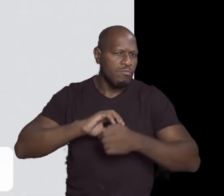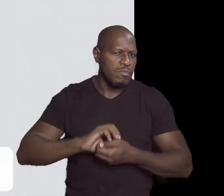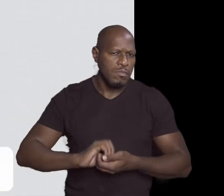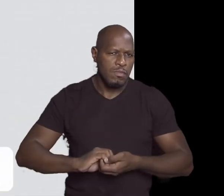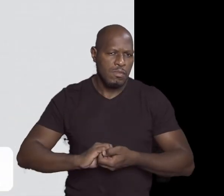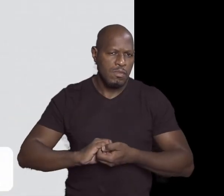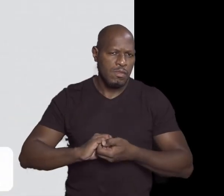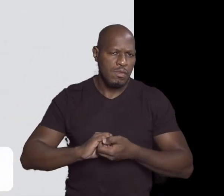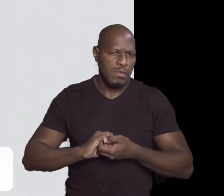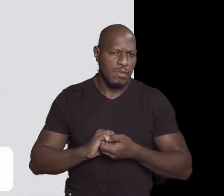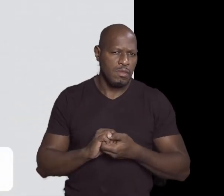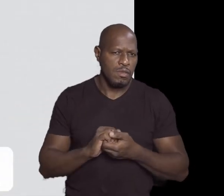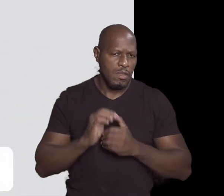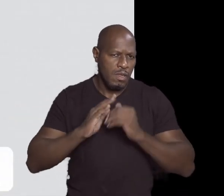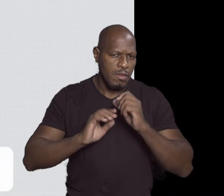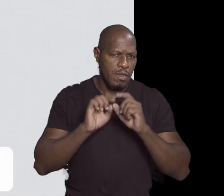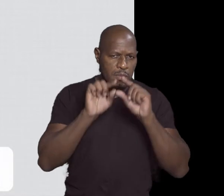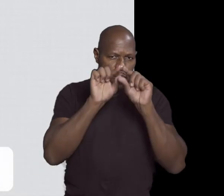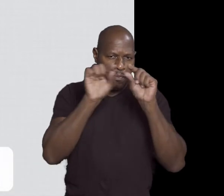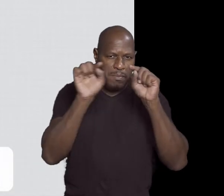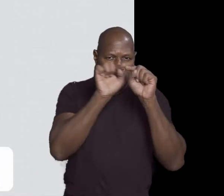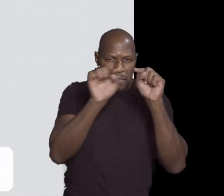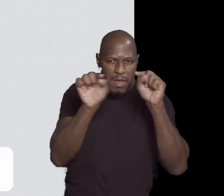o desenho dentro das